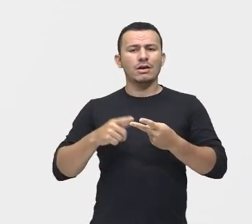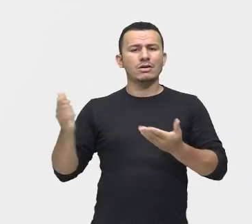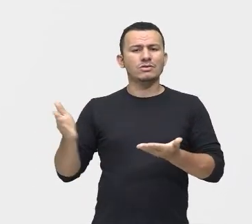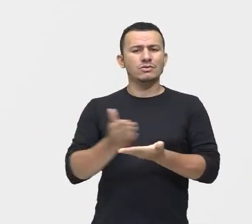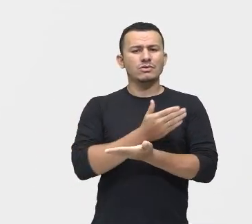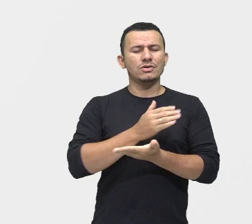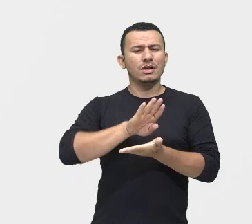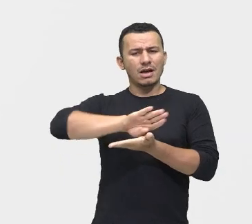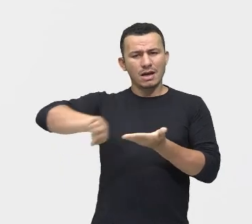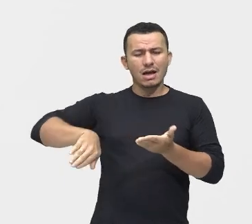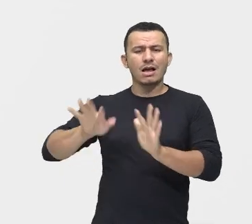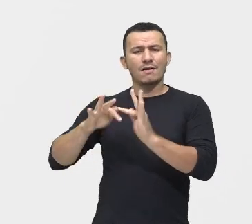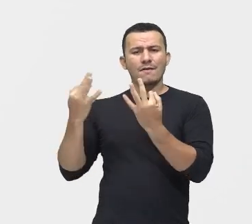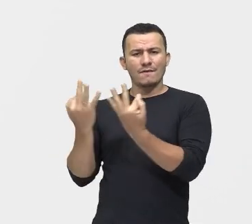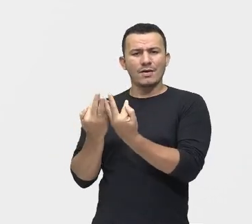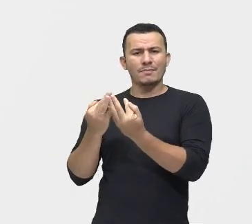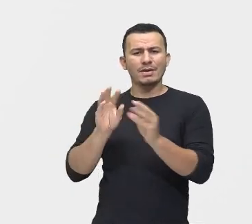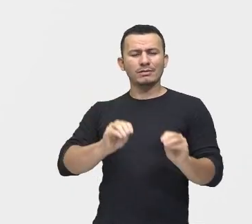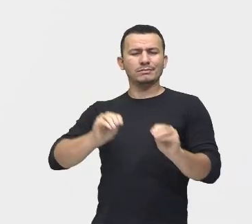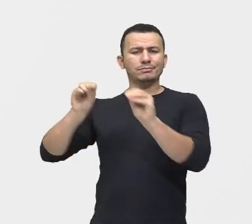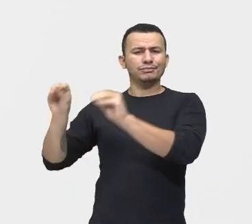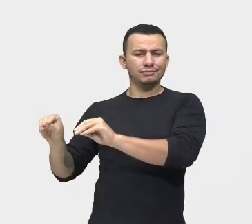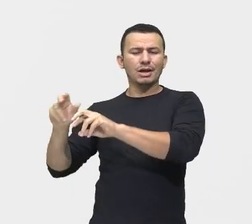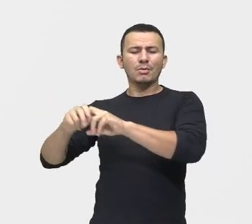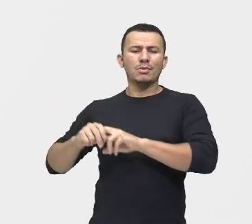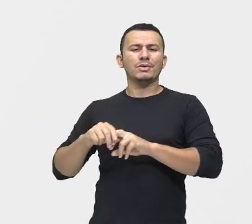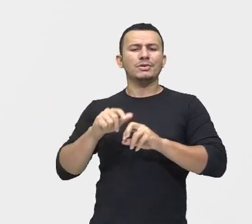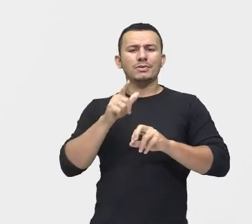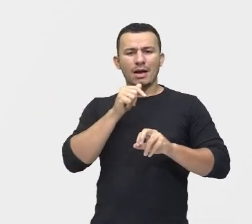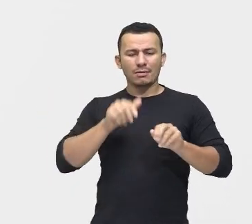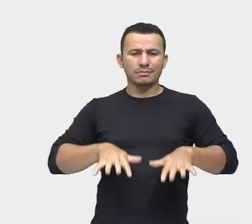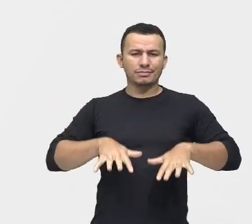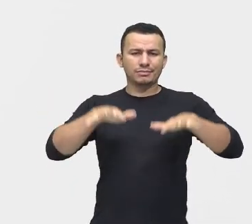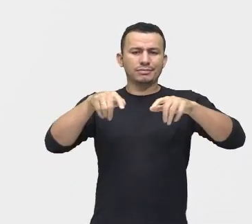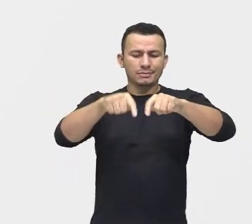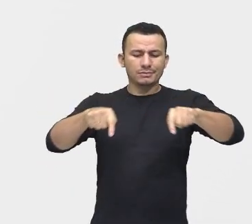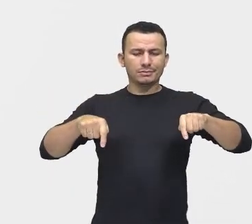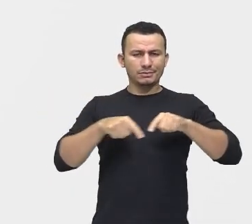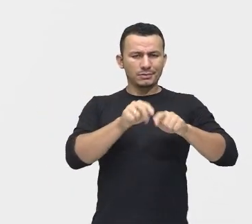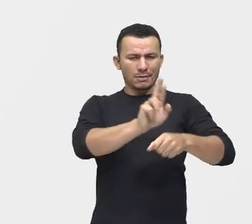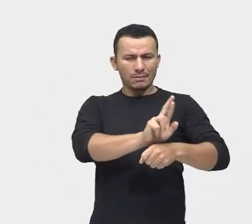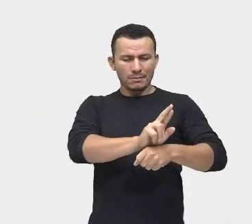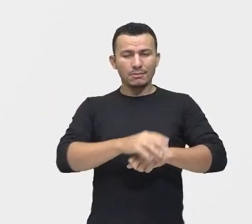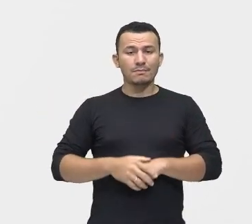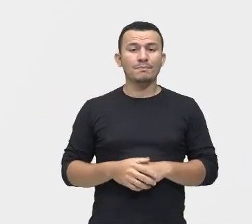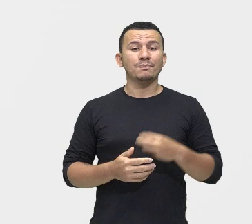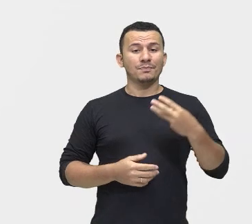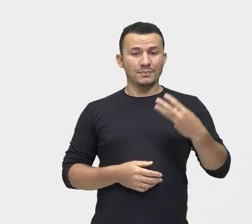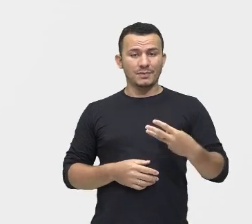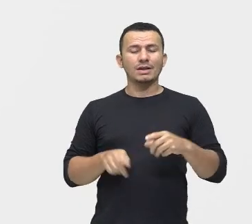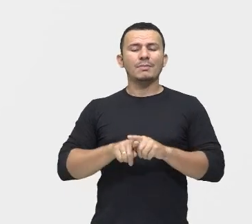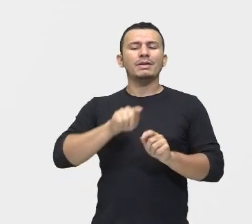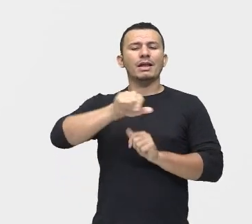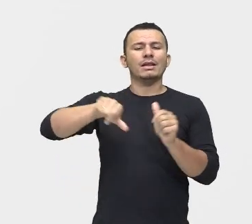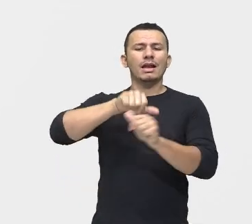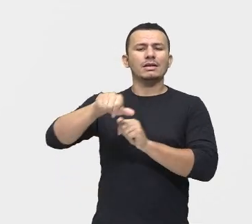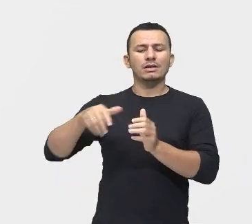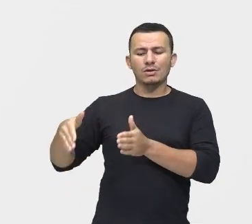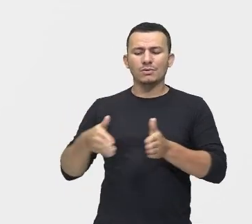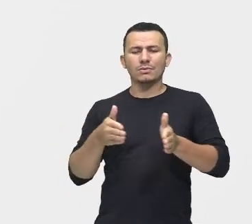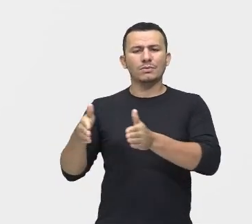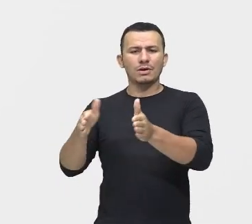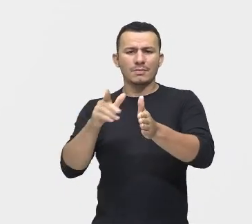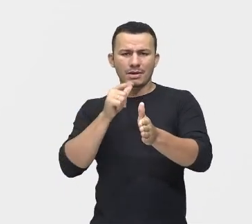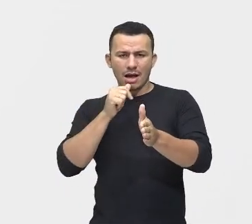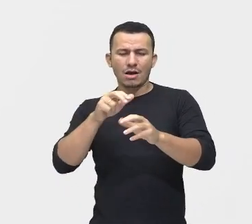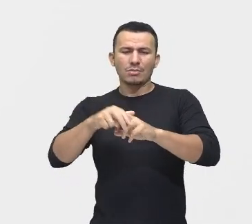de famílias em áreas atingidas pelas barragens. E 3. Alterações nos cursos d'água